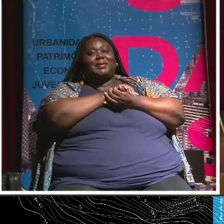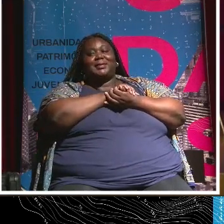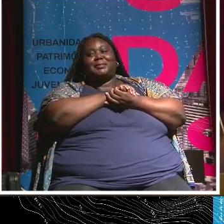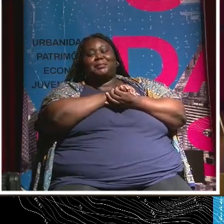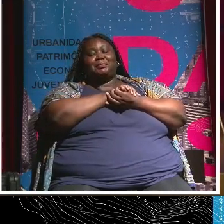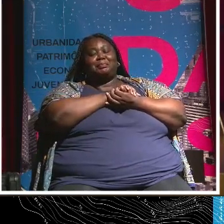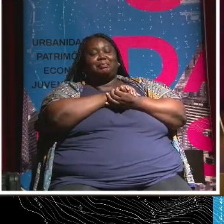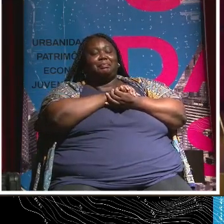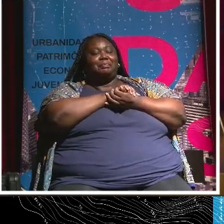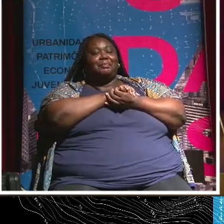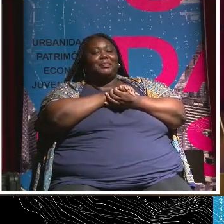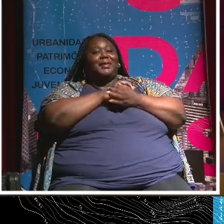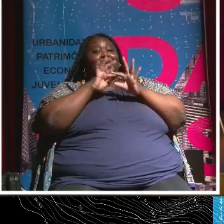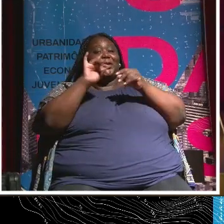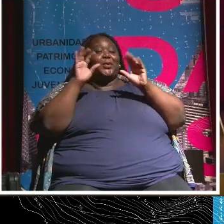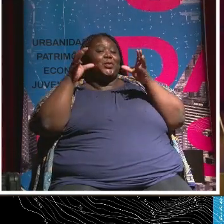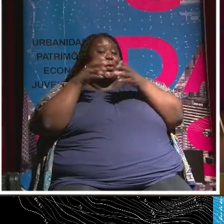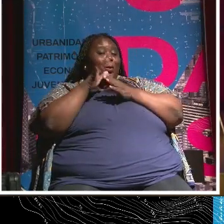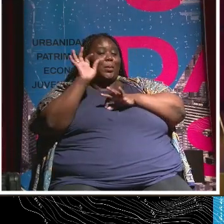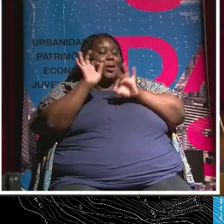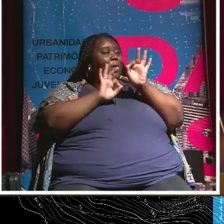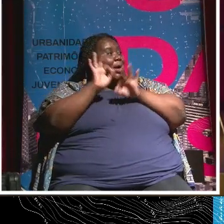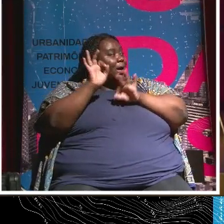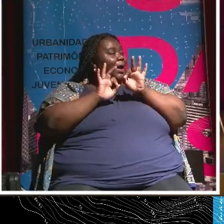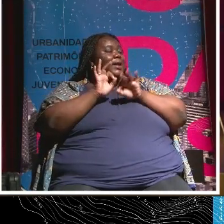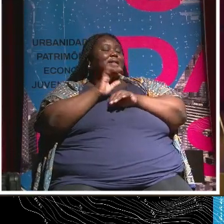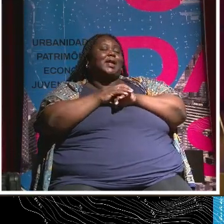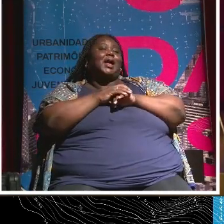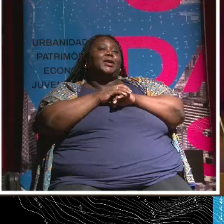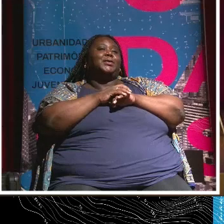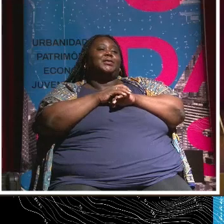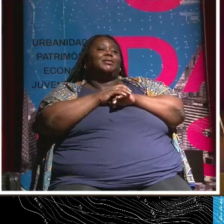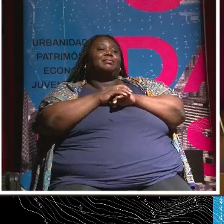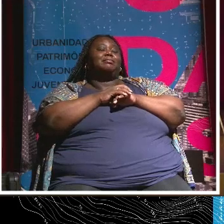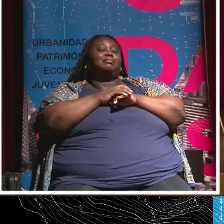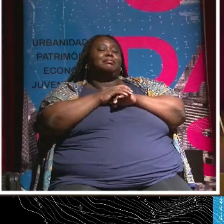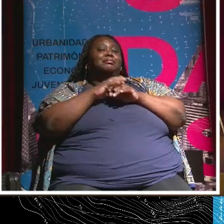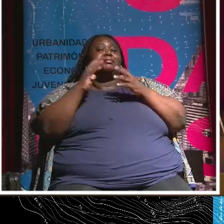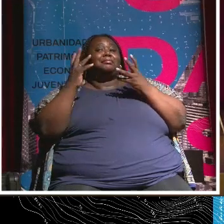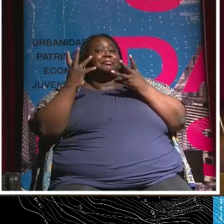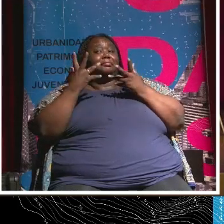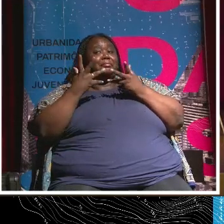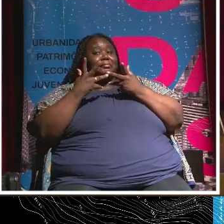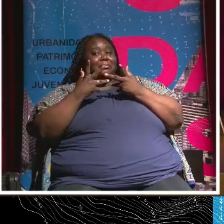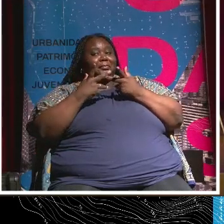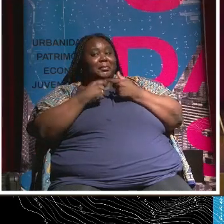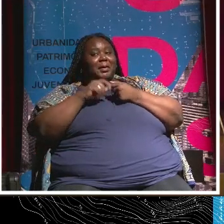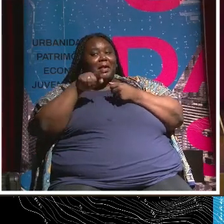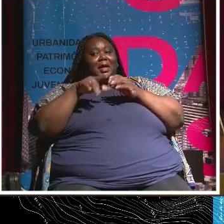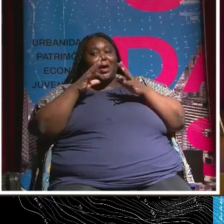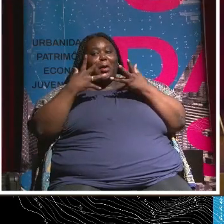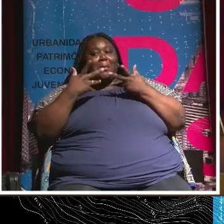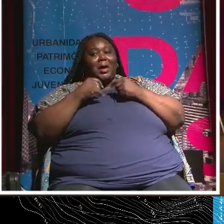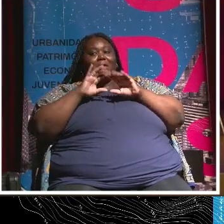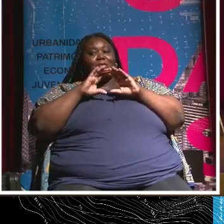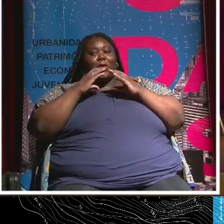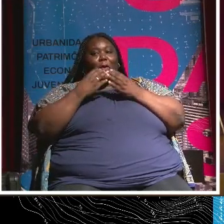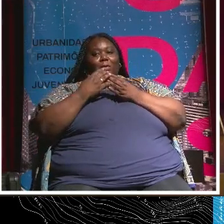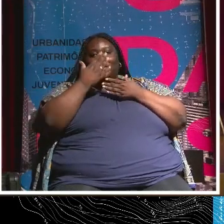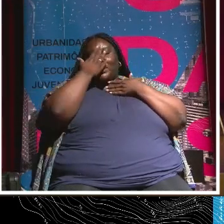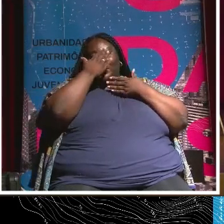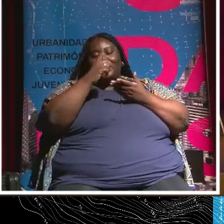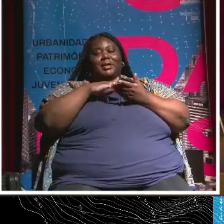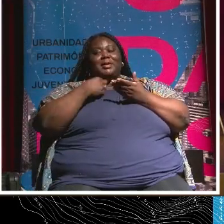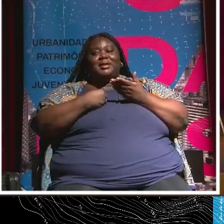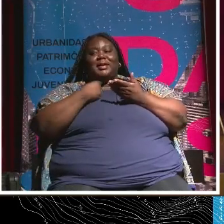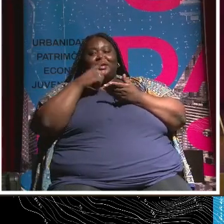a equipe, a todas as pessoas que organizaram esse brilhante seminário. Obrigado por estar aqui